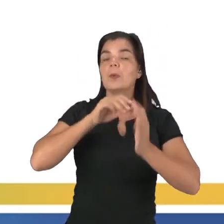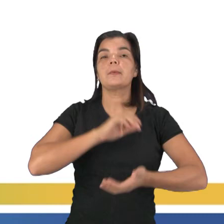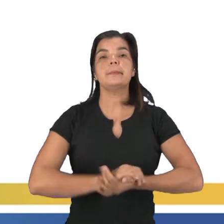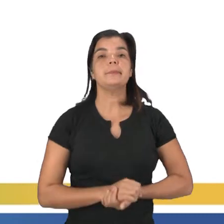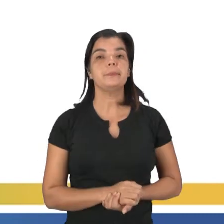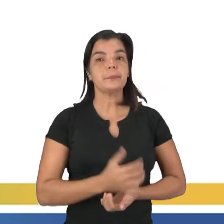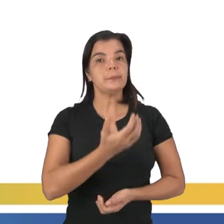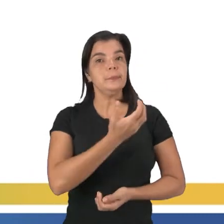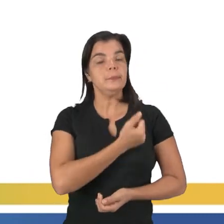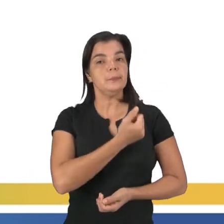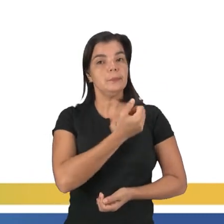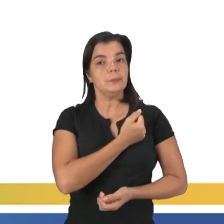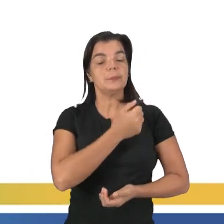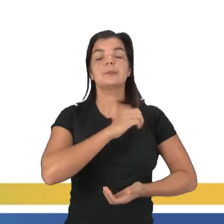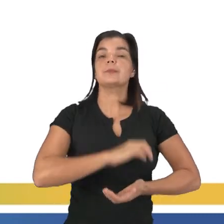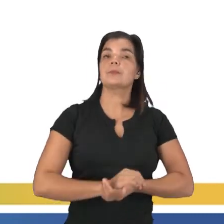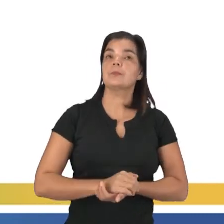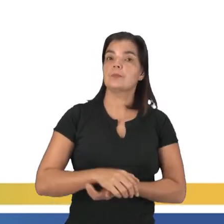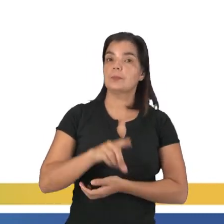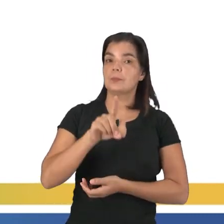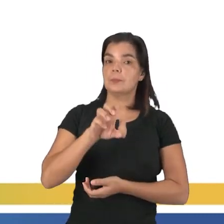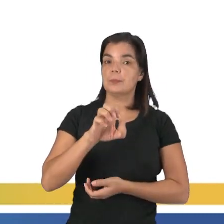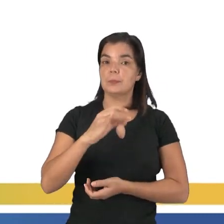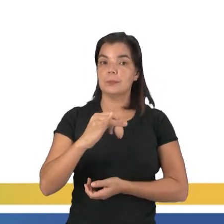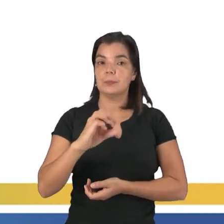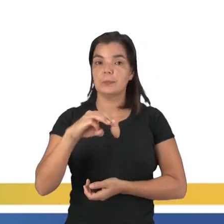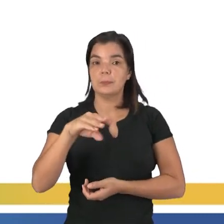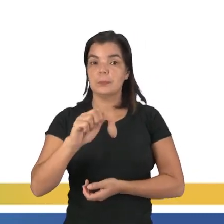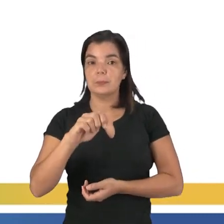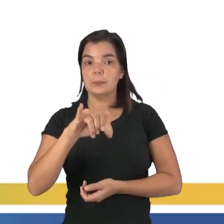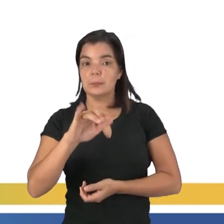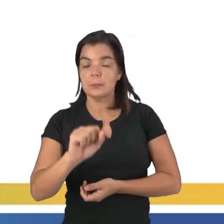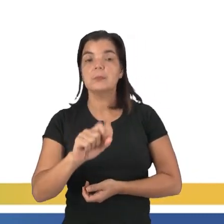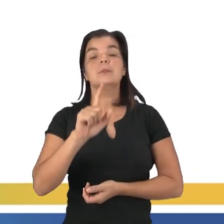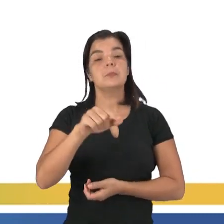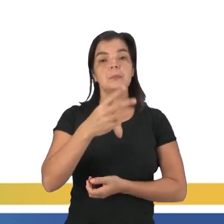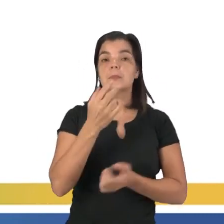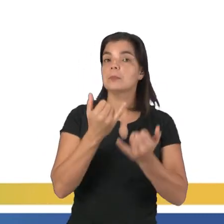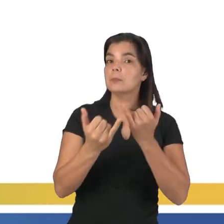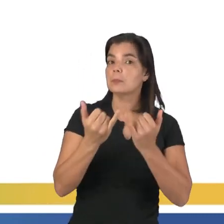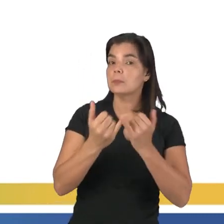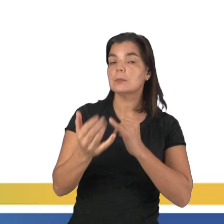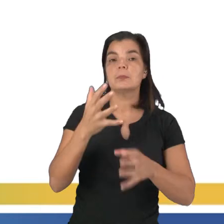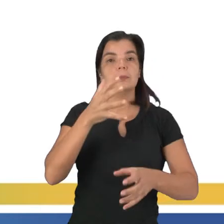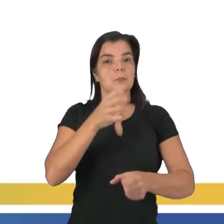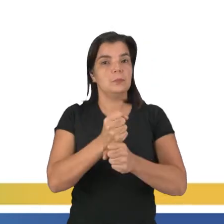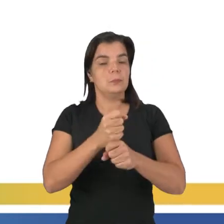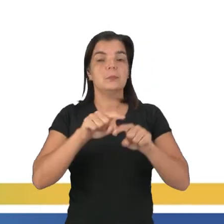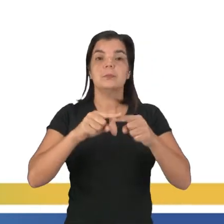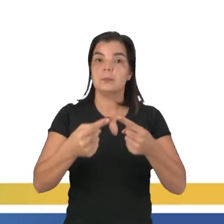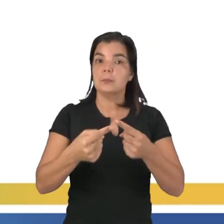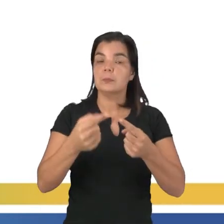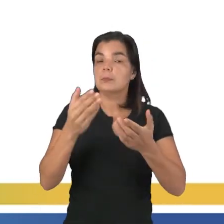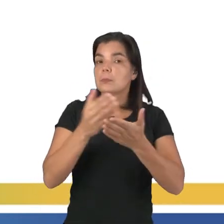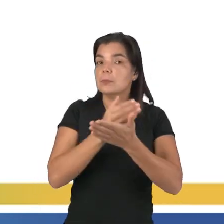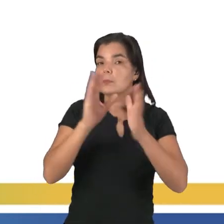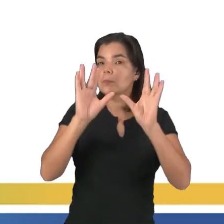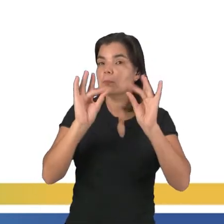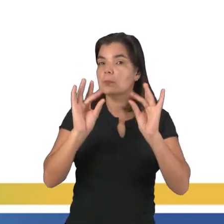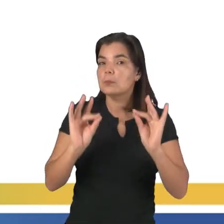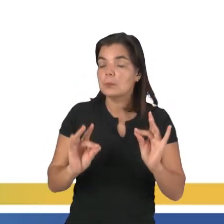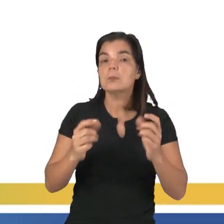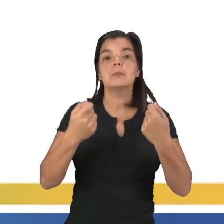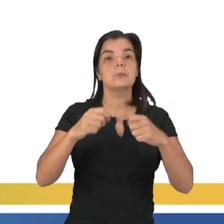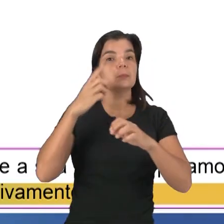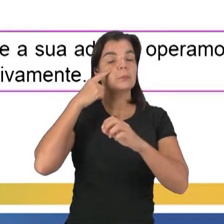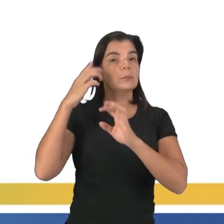O segundo momento fala sobre a subtração com os números decimais. Ela é muito parecida com a adição. Só temos que ter alguns detalhes que